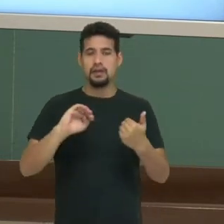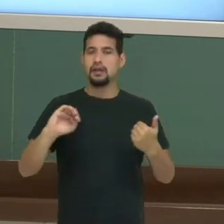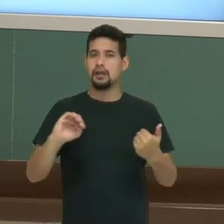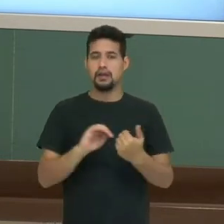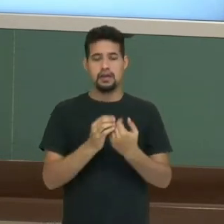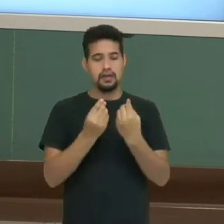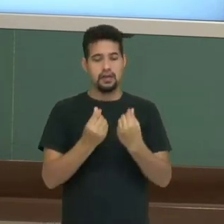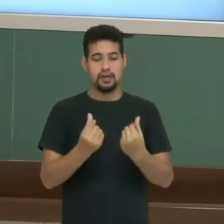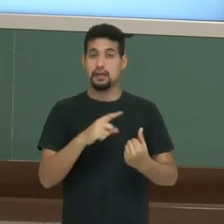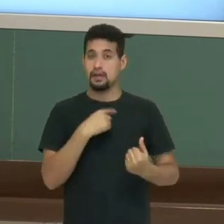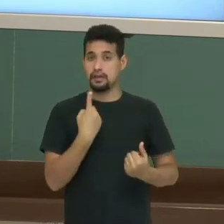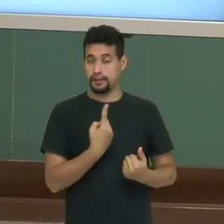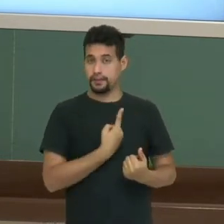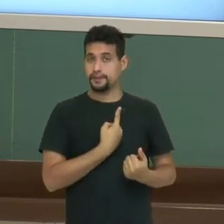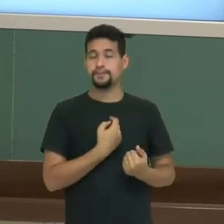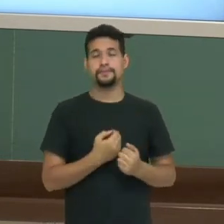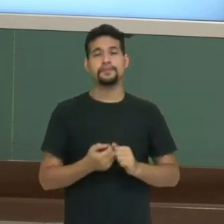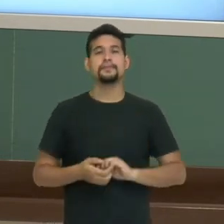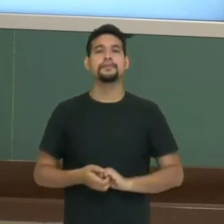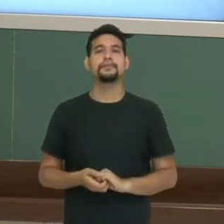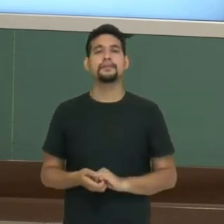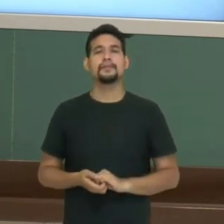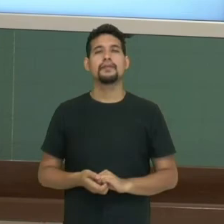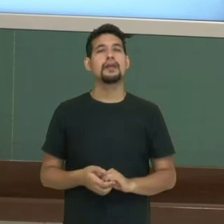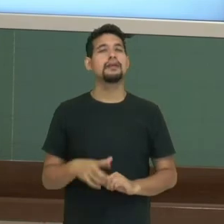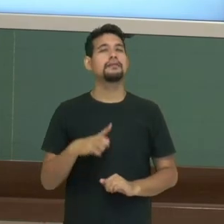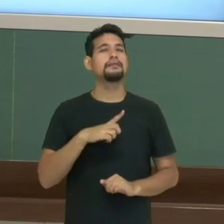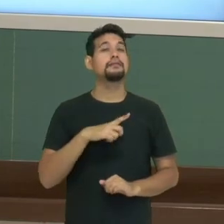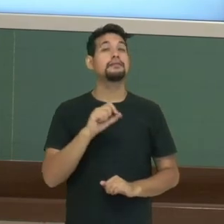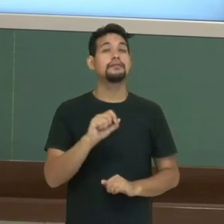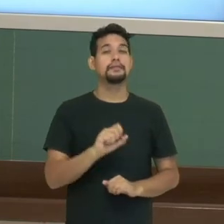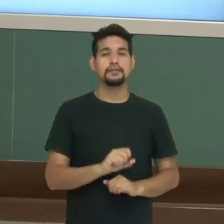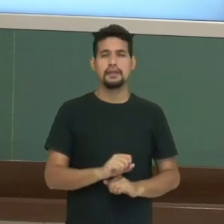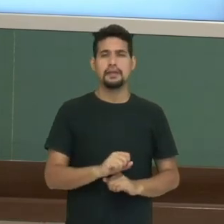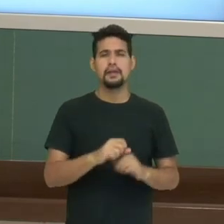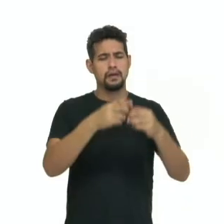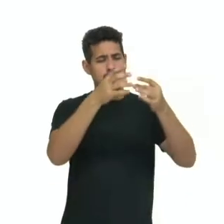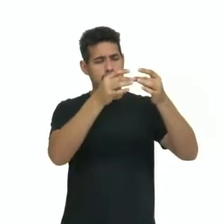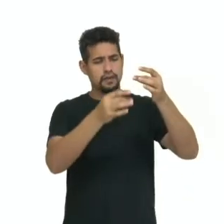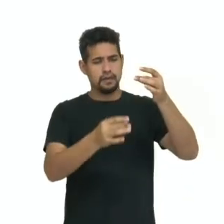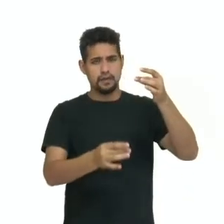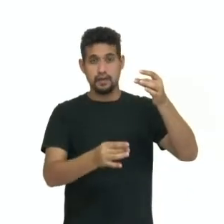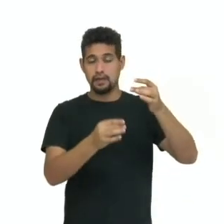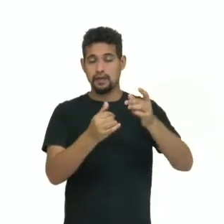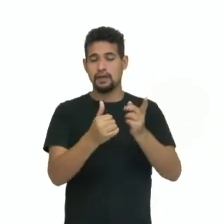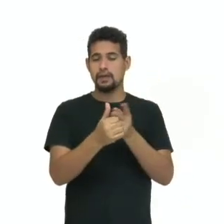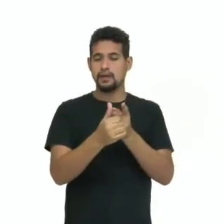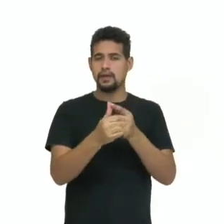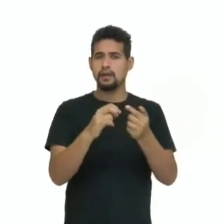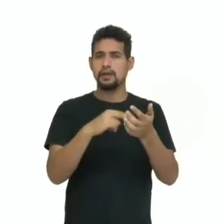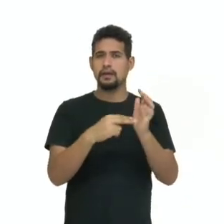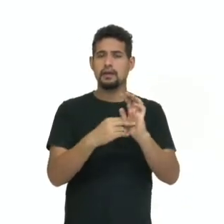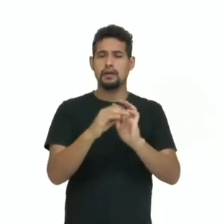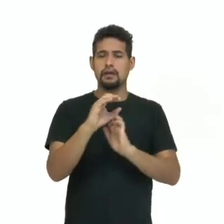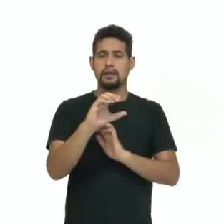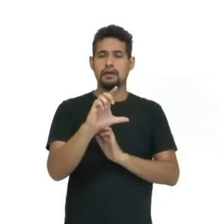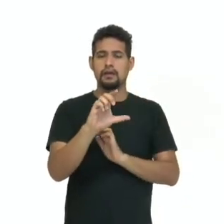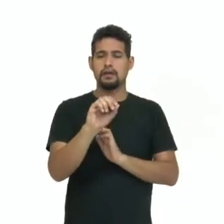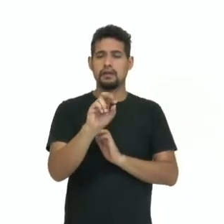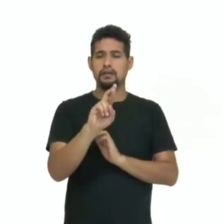que estão ali nas nossas substâncias. E aí temos as substâncias, então. Na primeira, o cloreto de